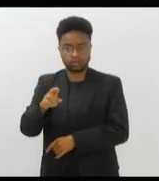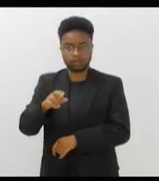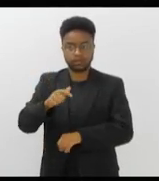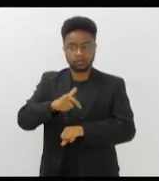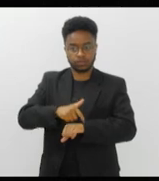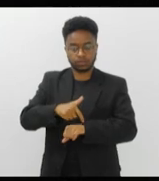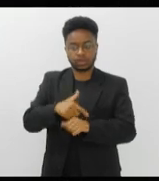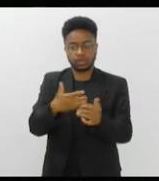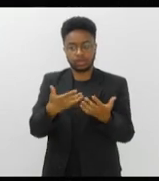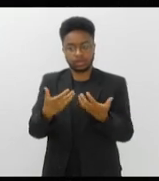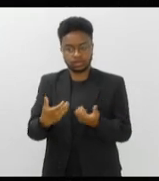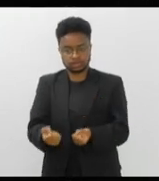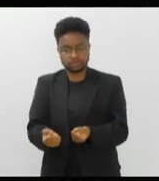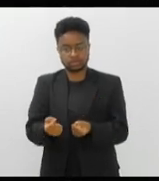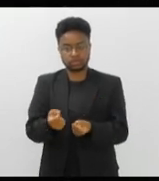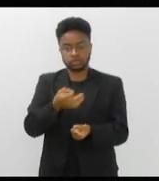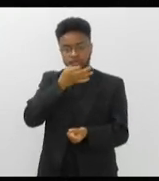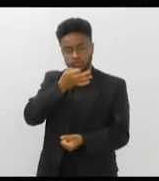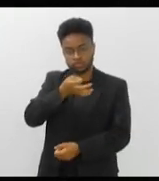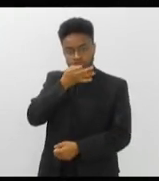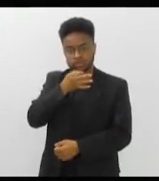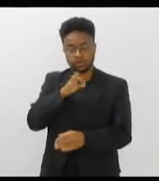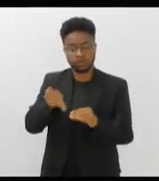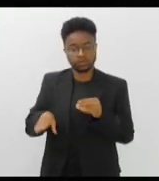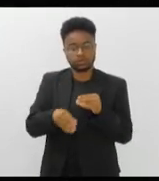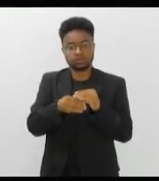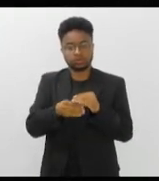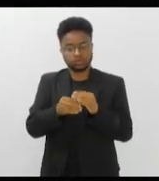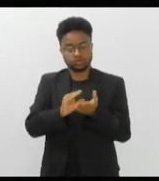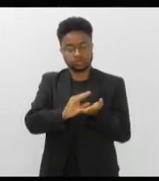receber as sugestões de emenda